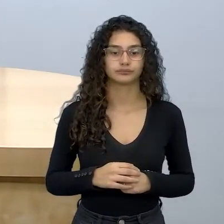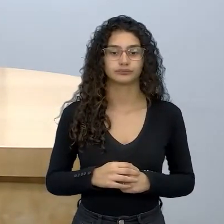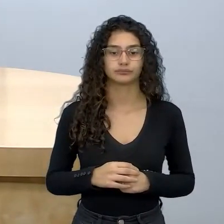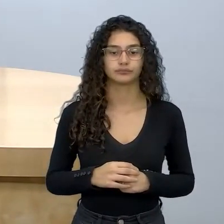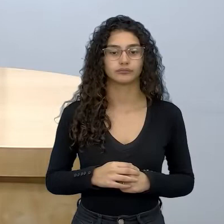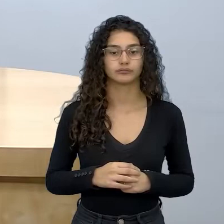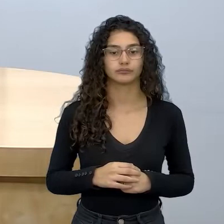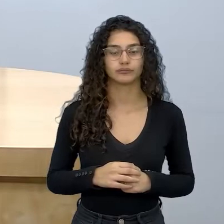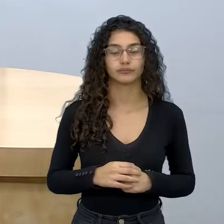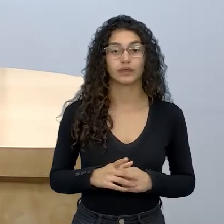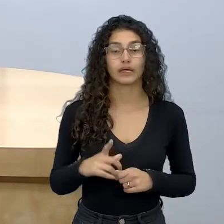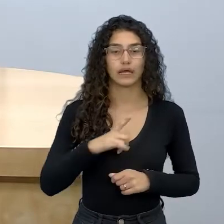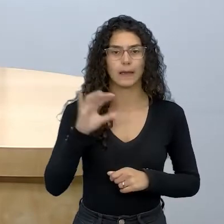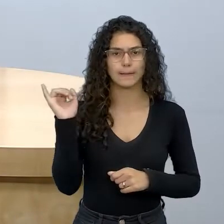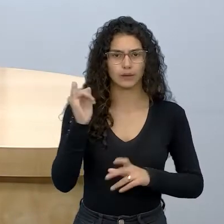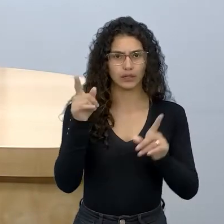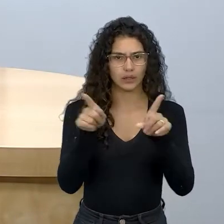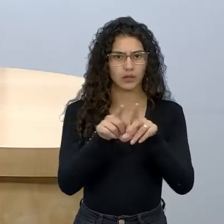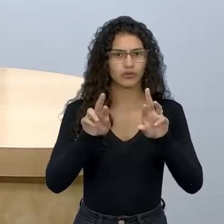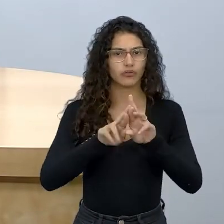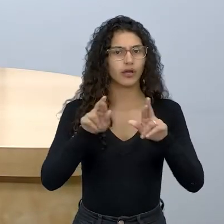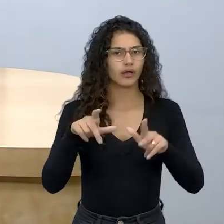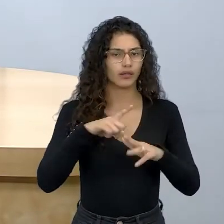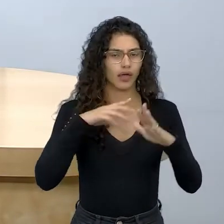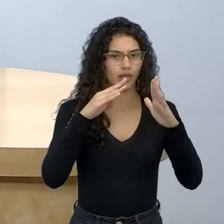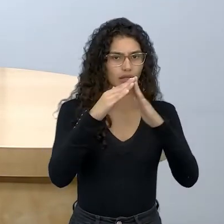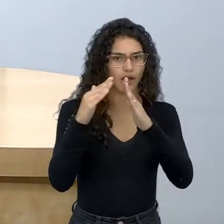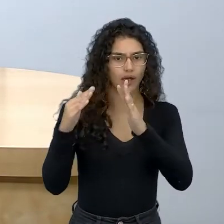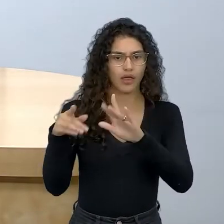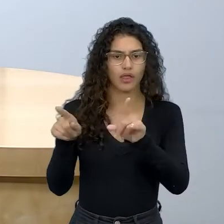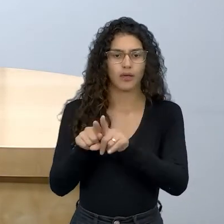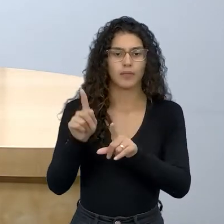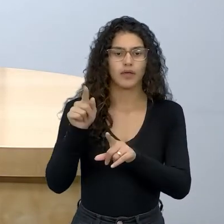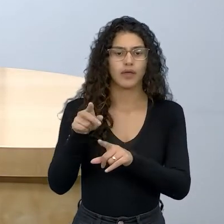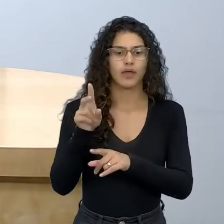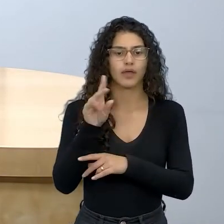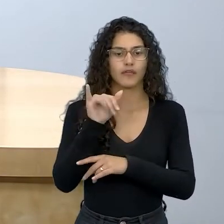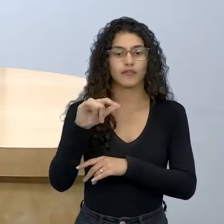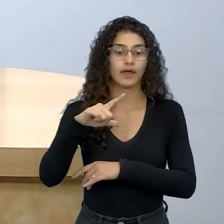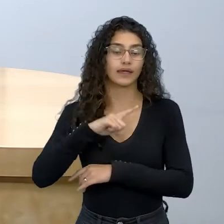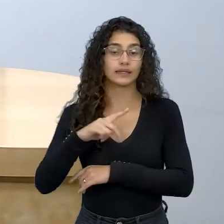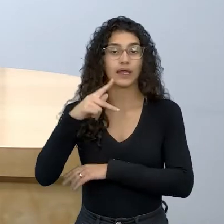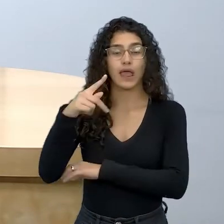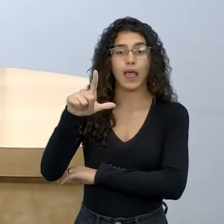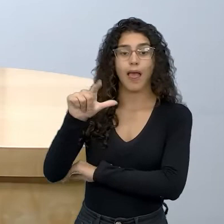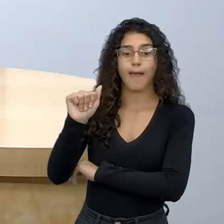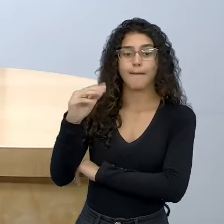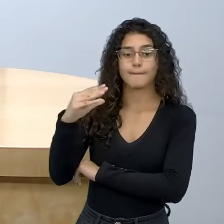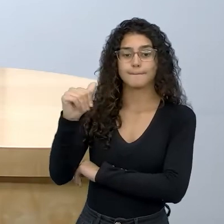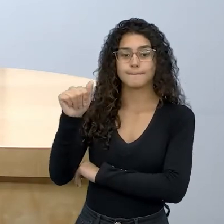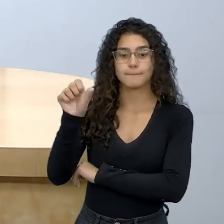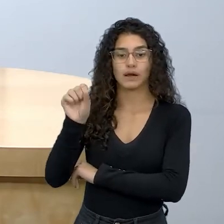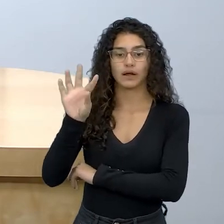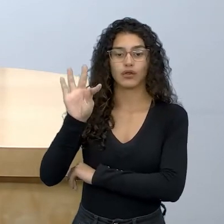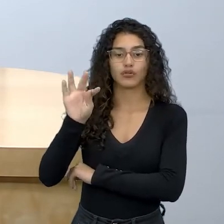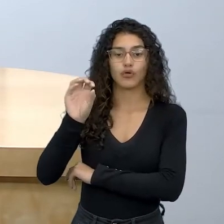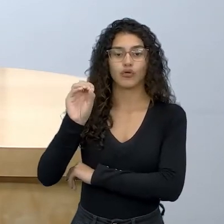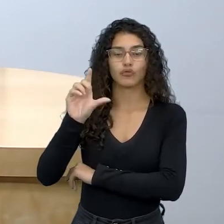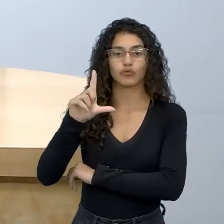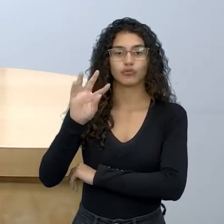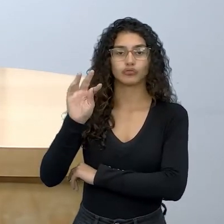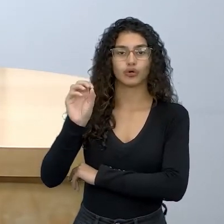das grandes vantagens também e diferencial dessa casa é que ela vai possuir o sistema de placas